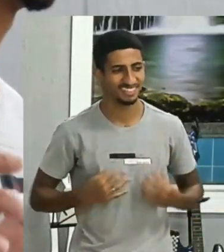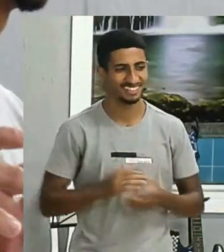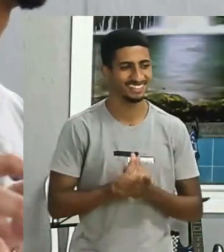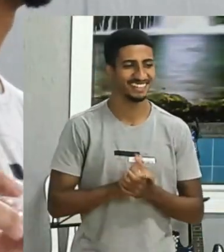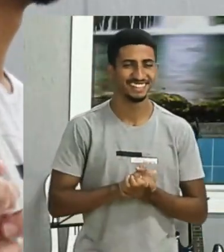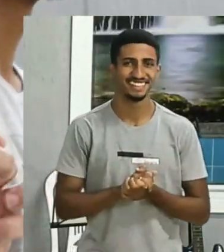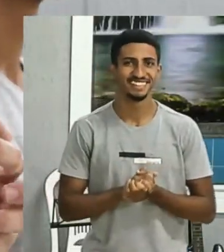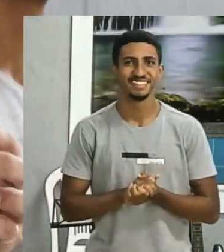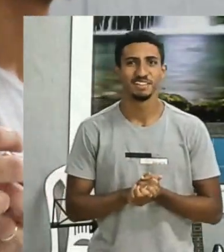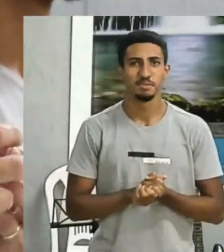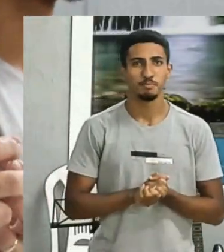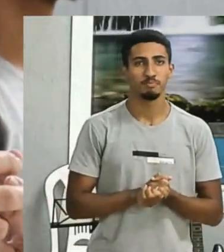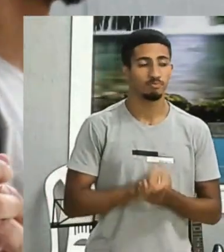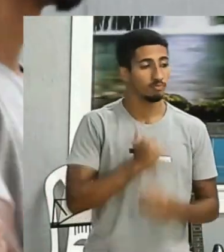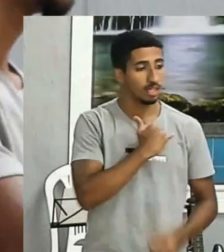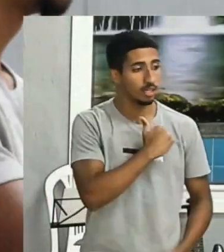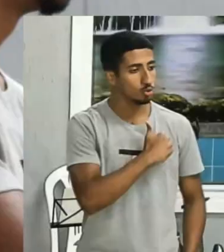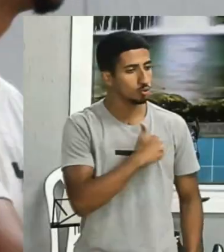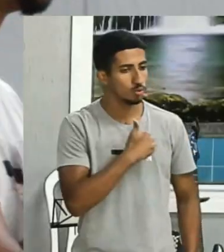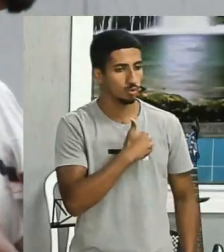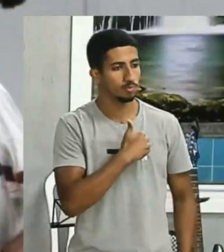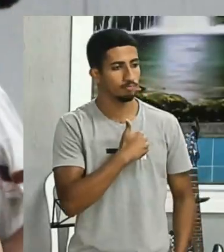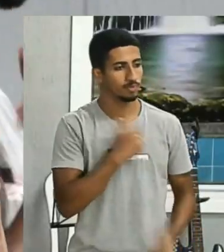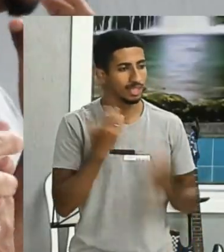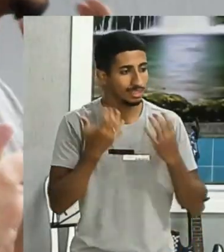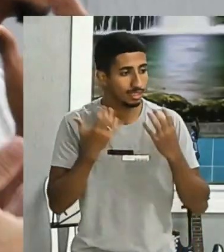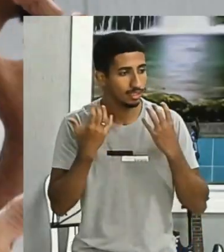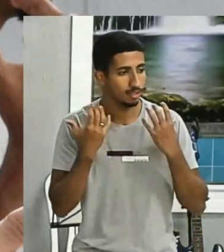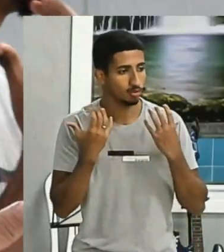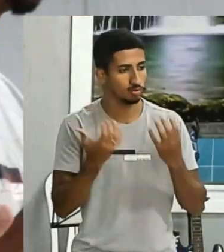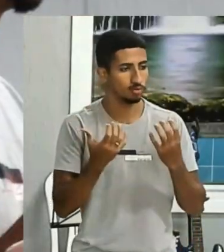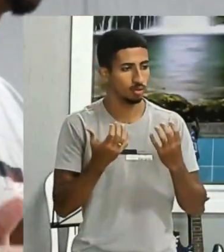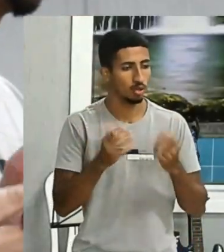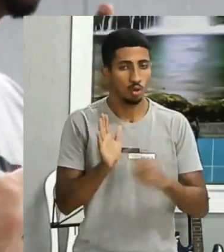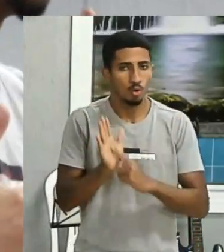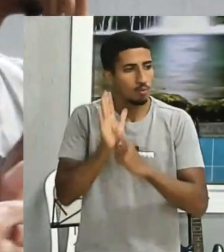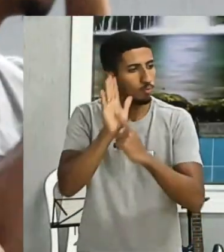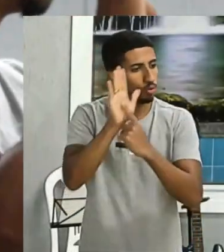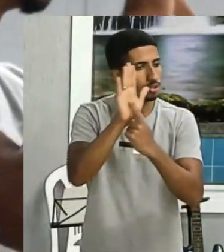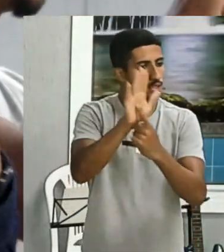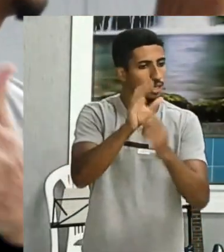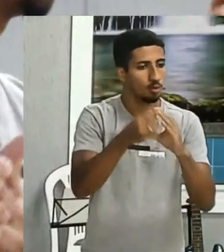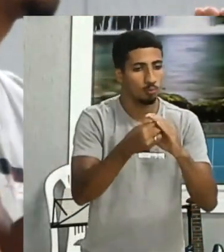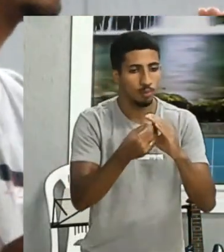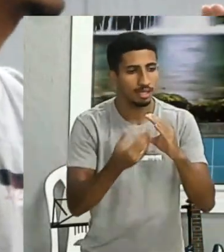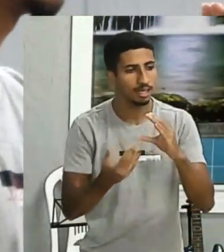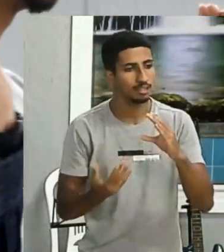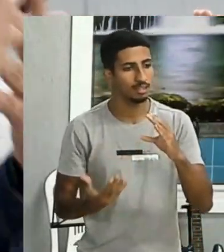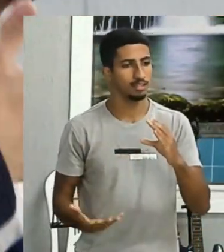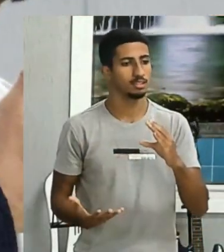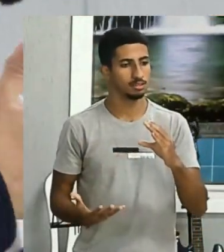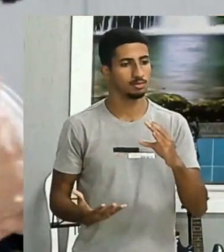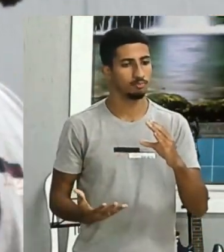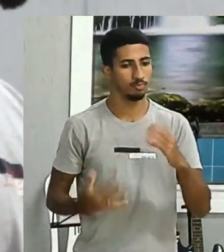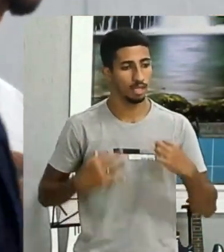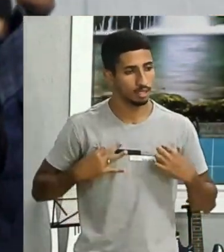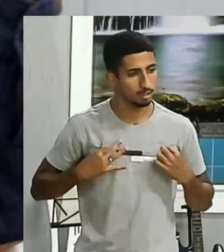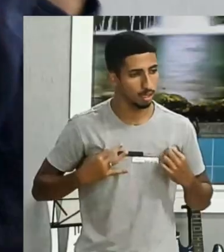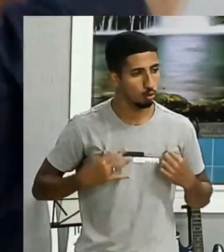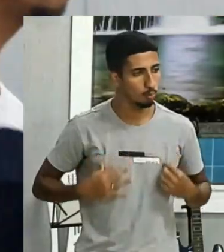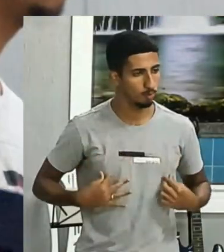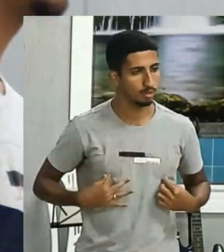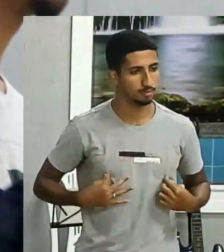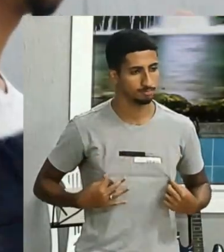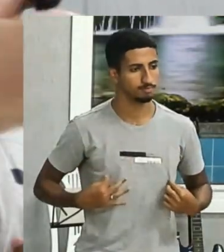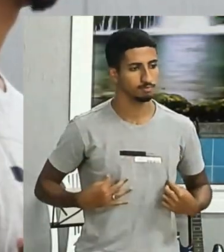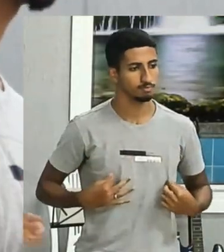Na realidade, João está querendo mostrar uma característica de Jesus através da roupa que ele